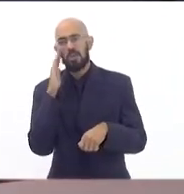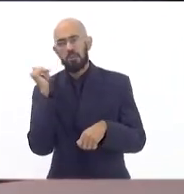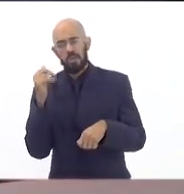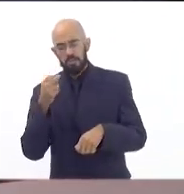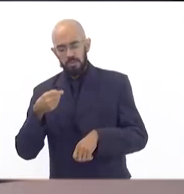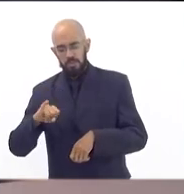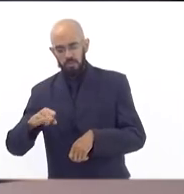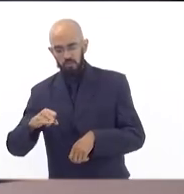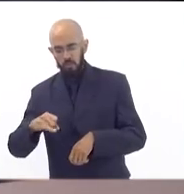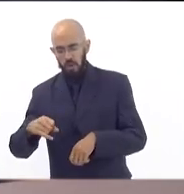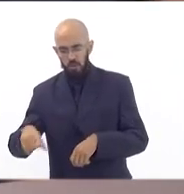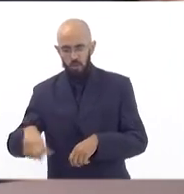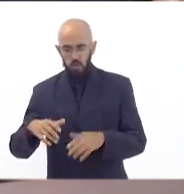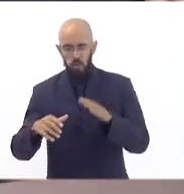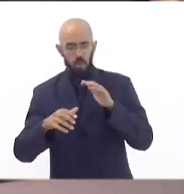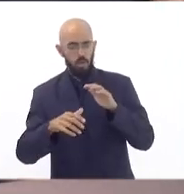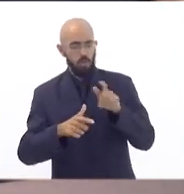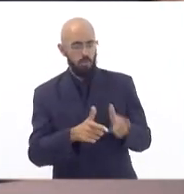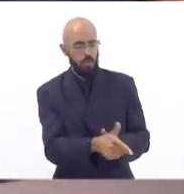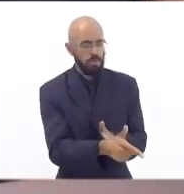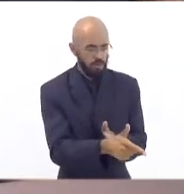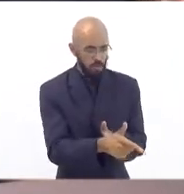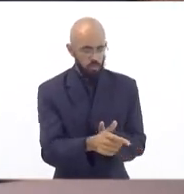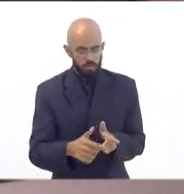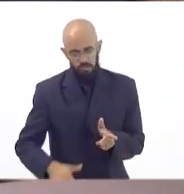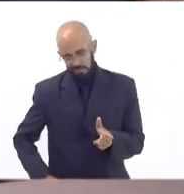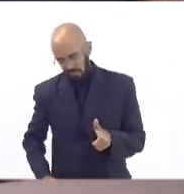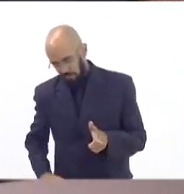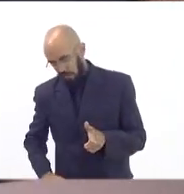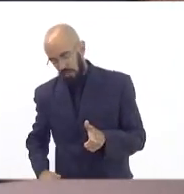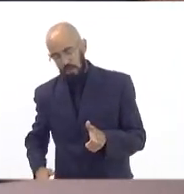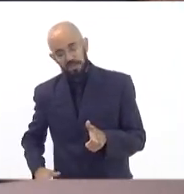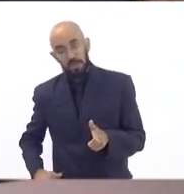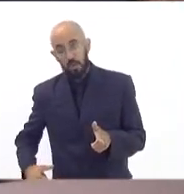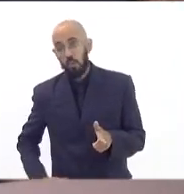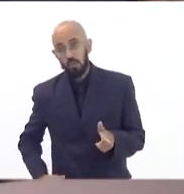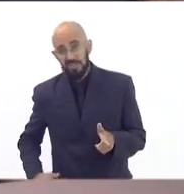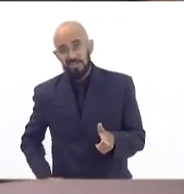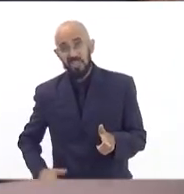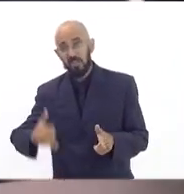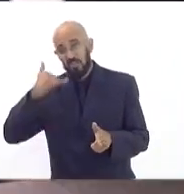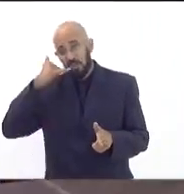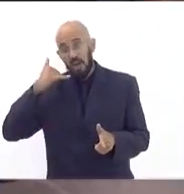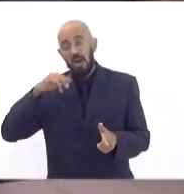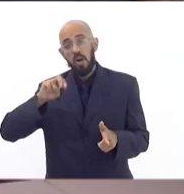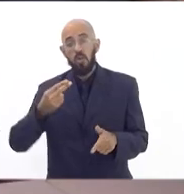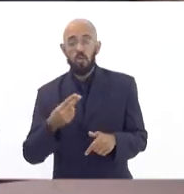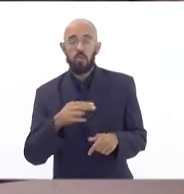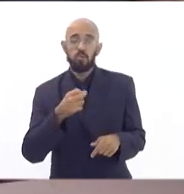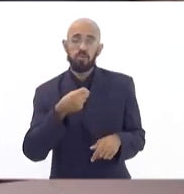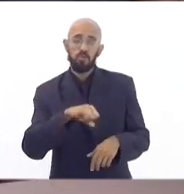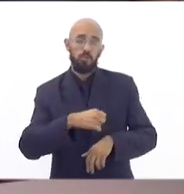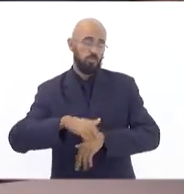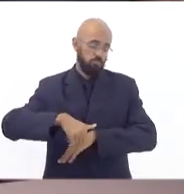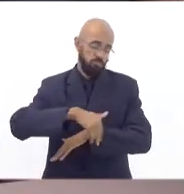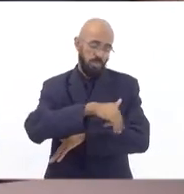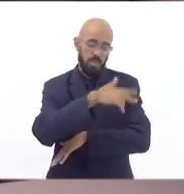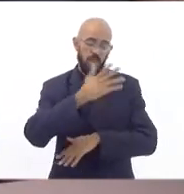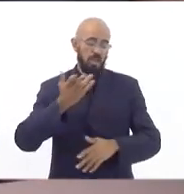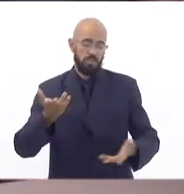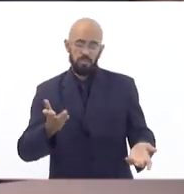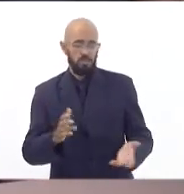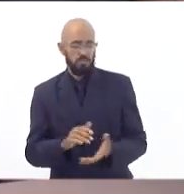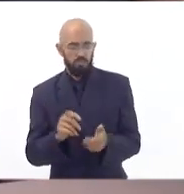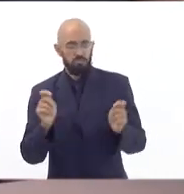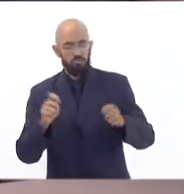trazer um outro roubo de aparelho celular impede o tudo seria apenas um bolo mas dado a necessidade da